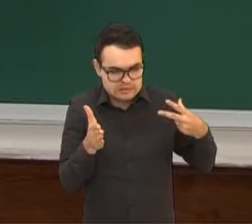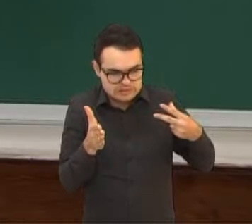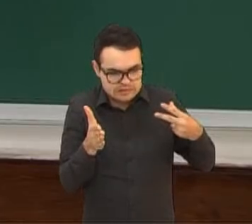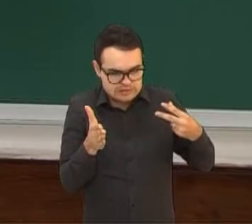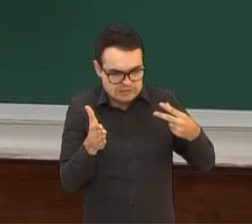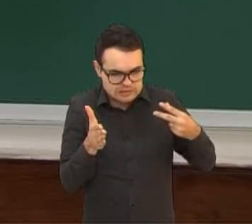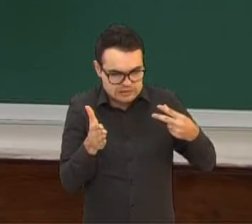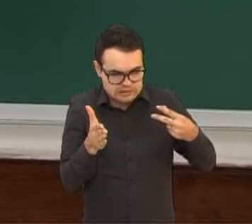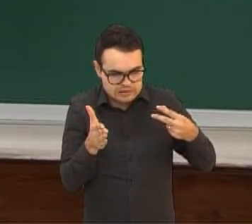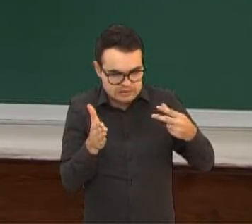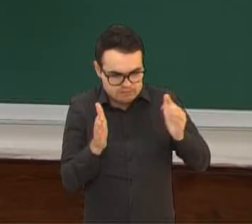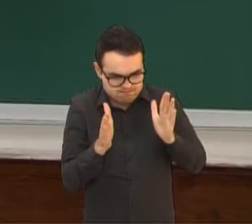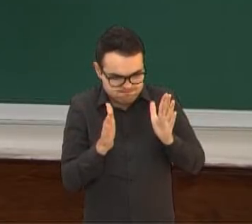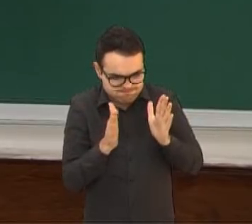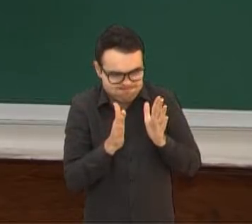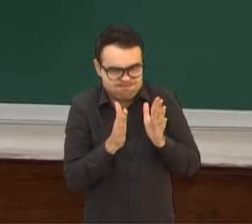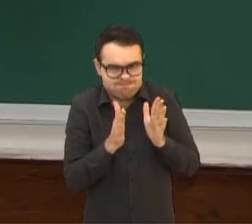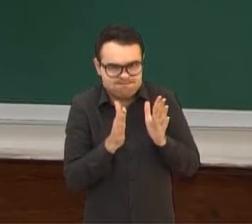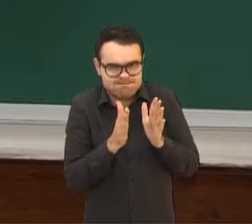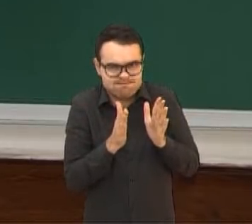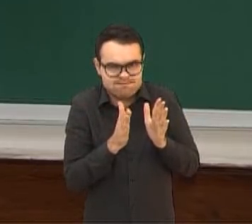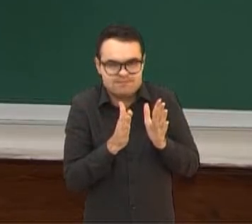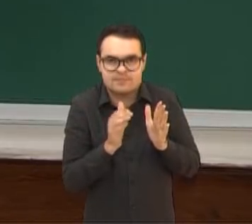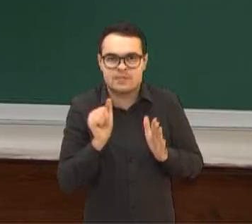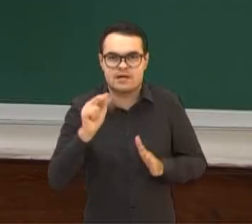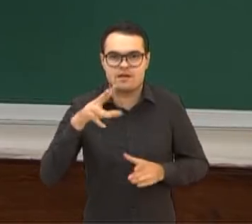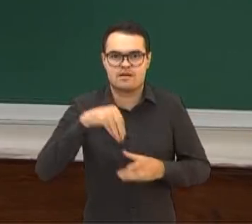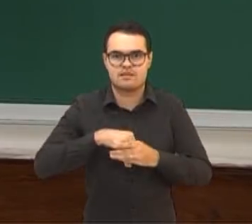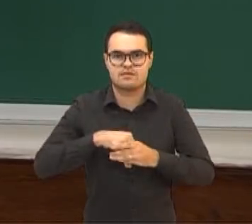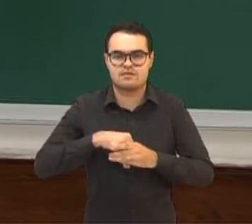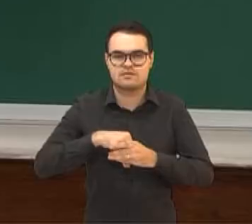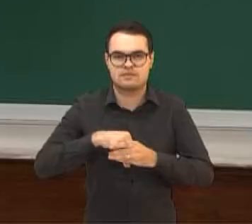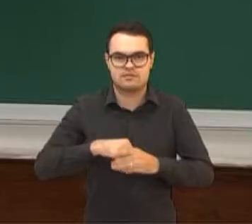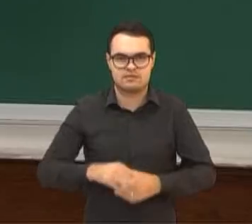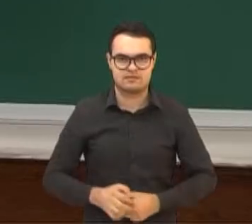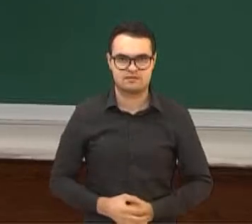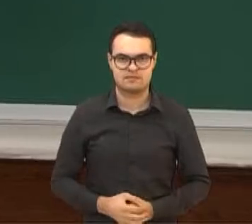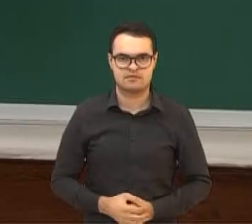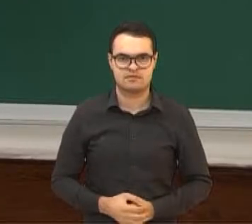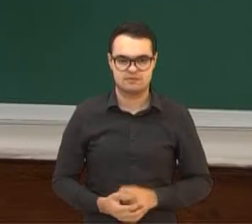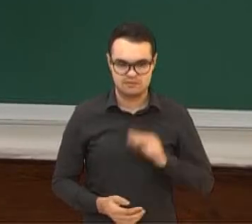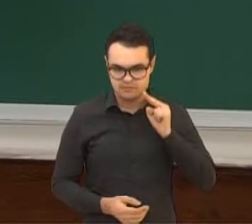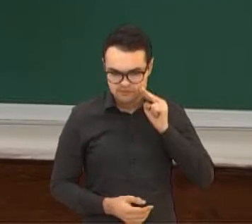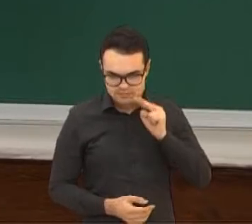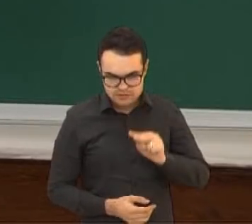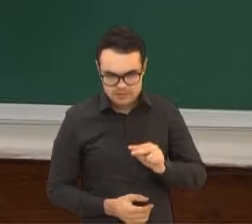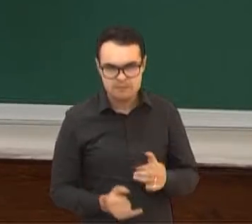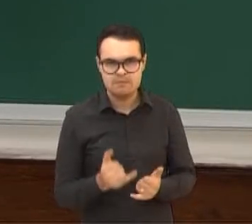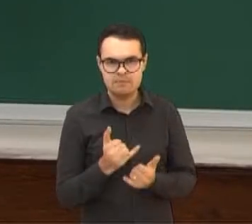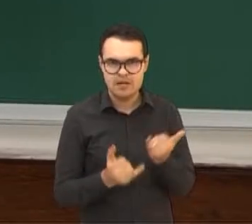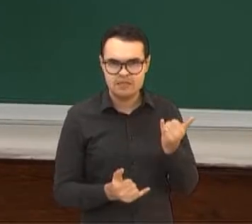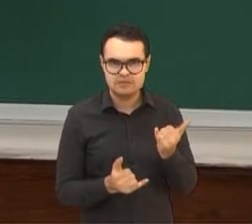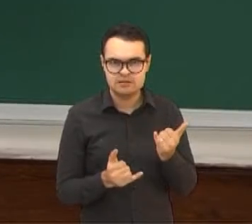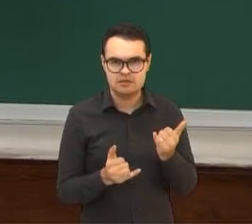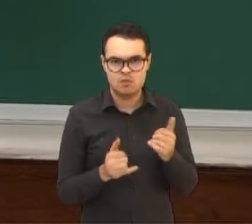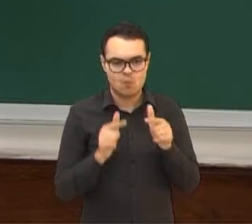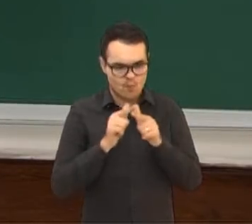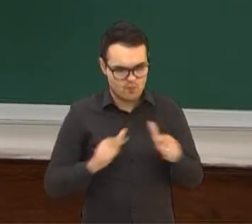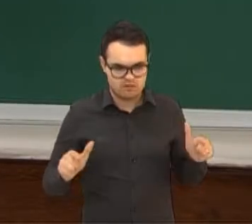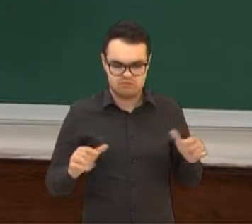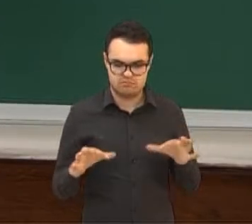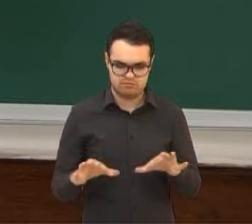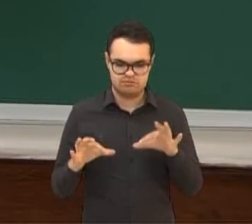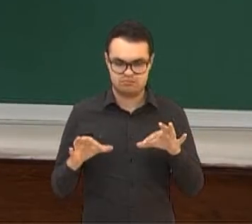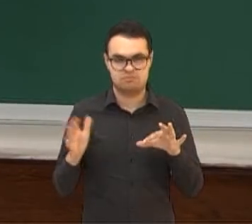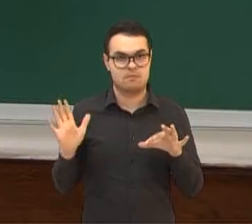consegue observar a compressibilidade do ar atmosférico que está dentro da seringa. Olhando assim, a impressão que dá é que a seringa está vazia, mas